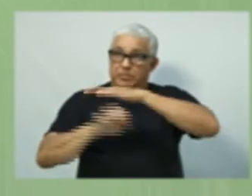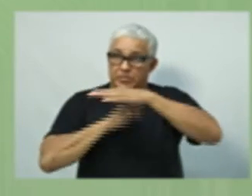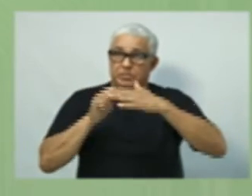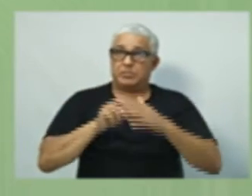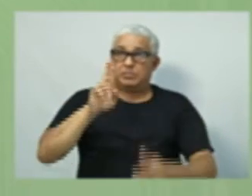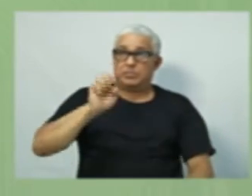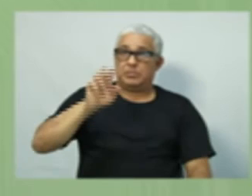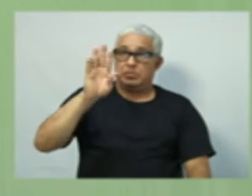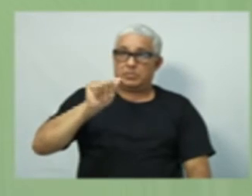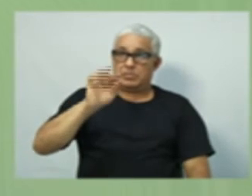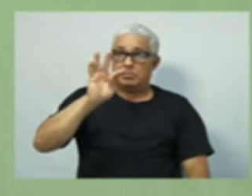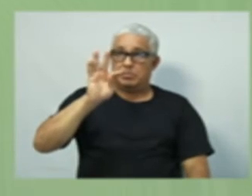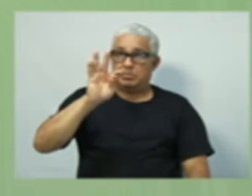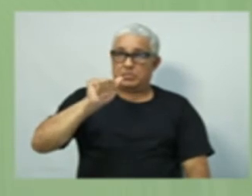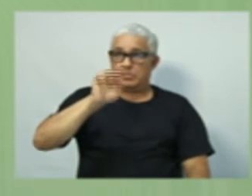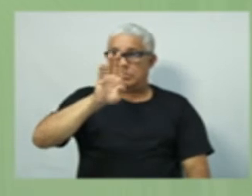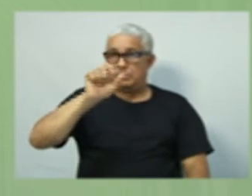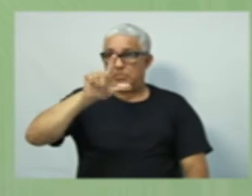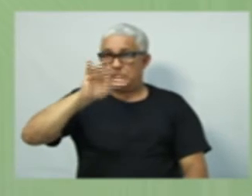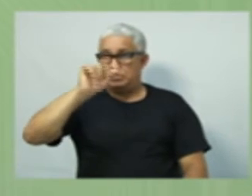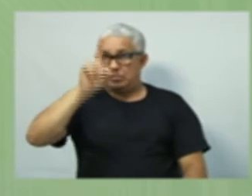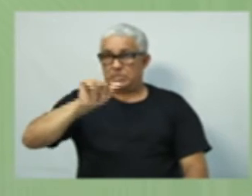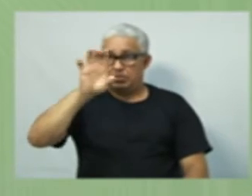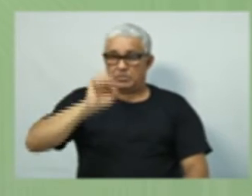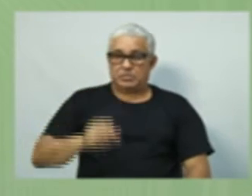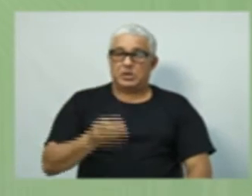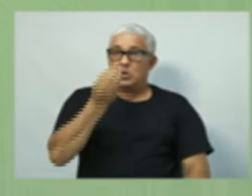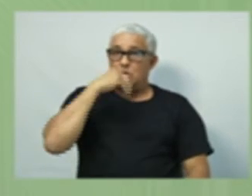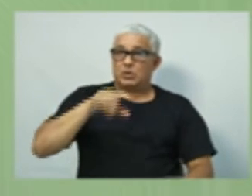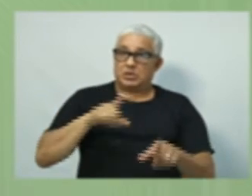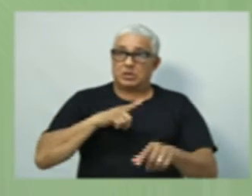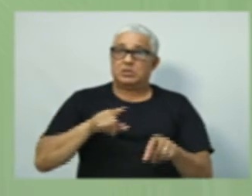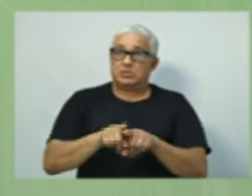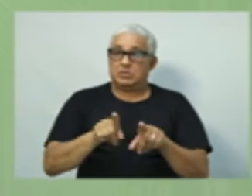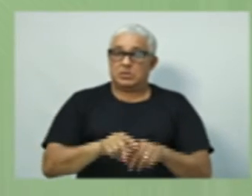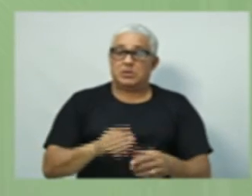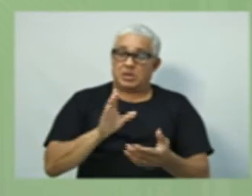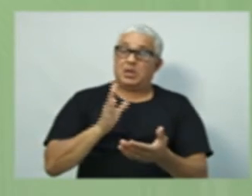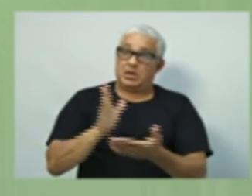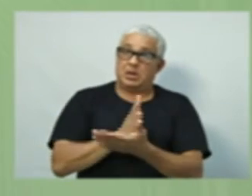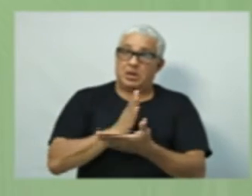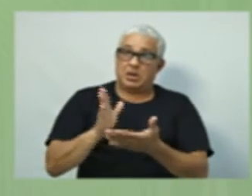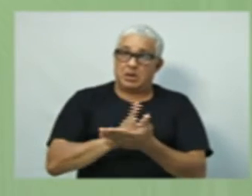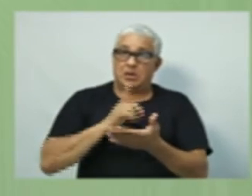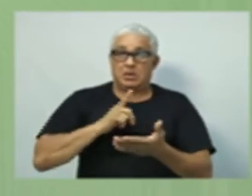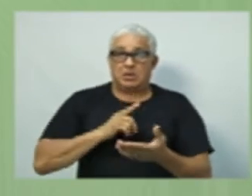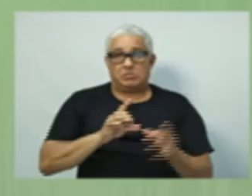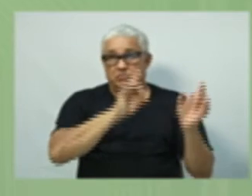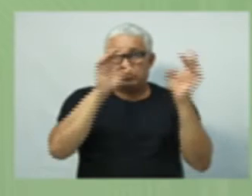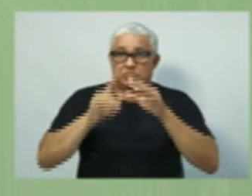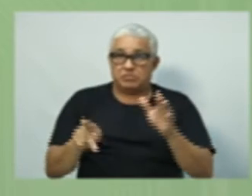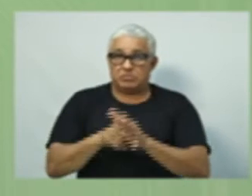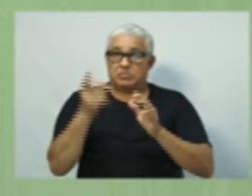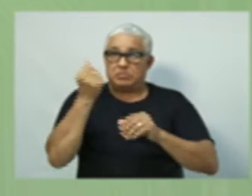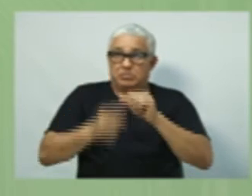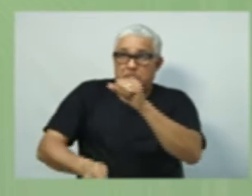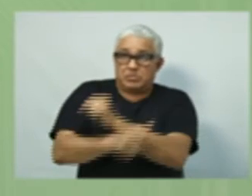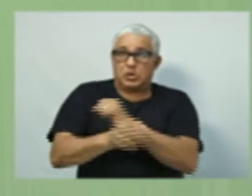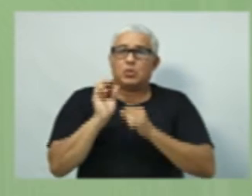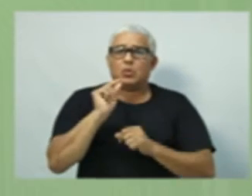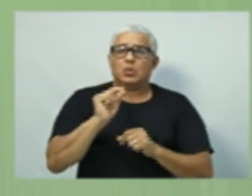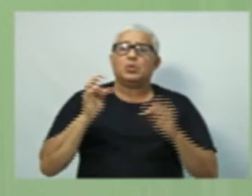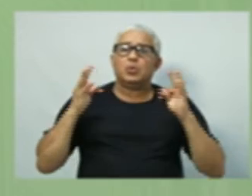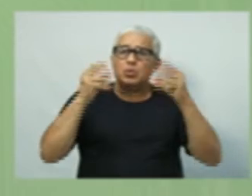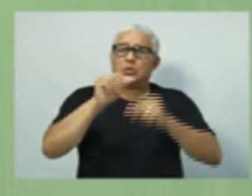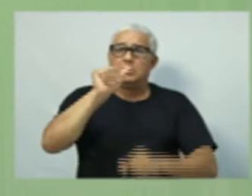indica o percentual dos lucros obtidos considerando partes específica do investimento que são investimentos são todos os